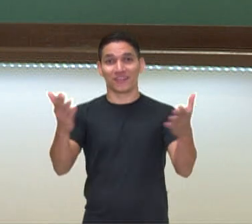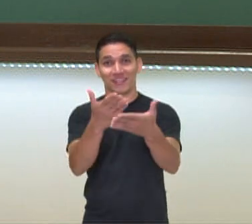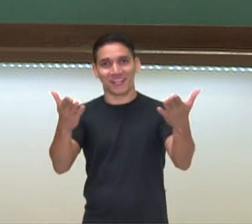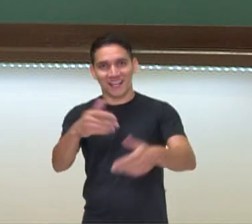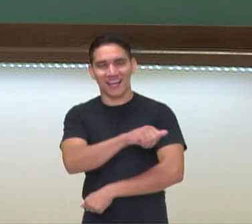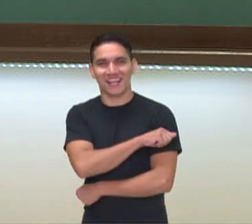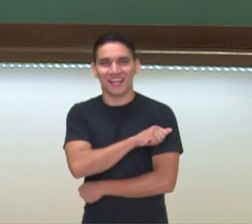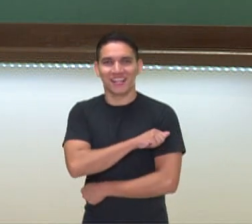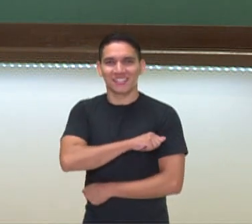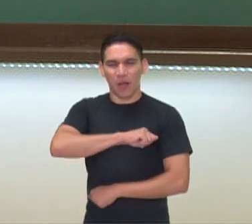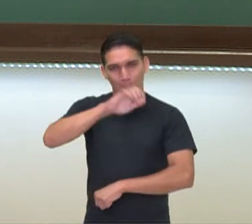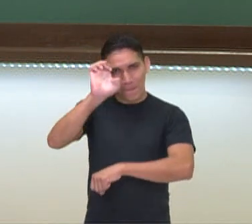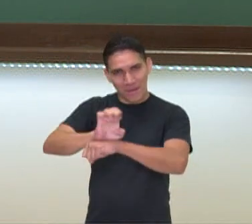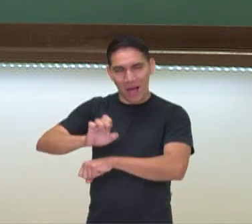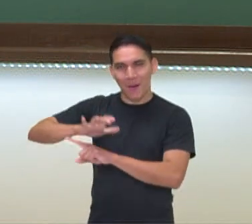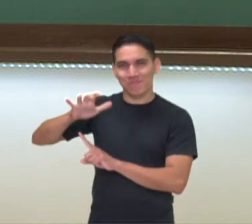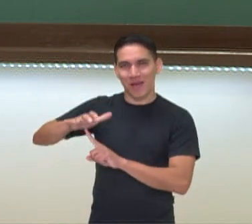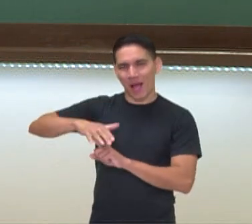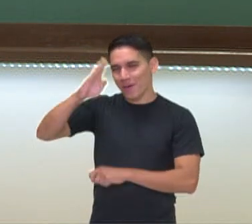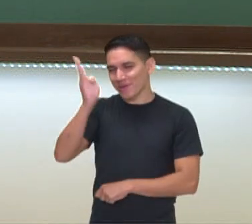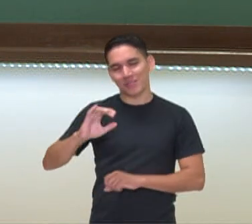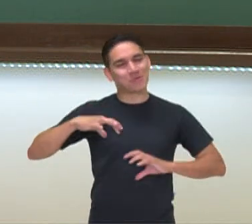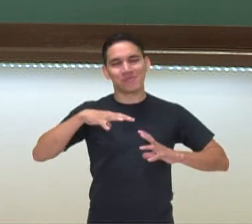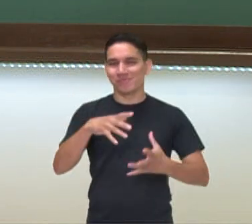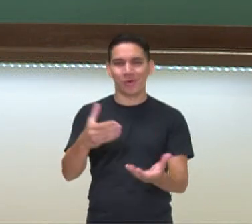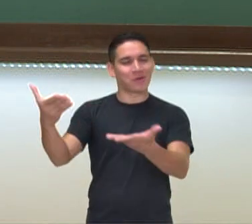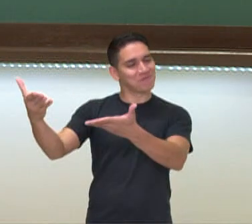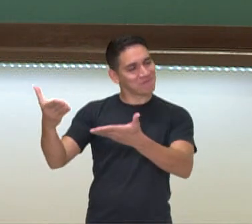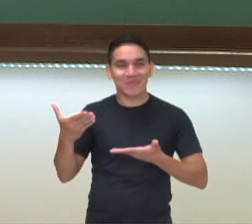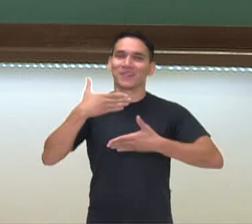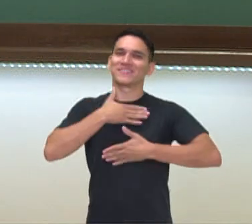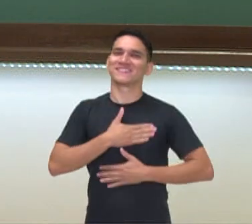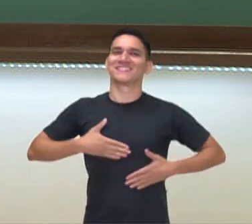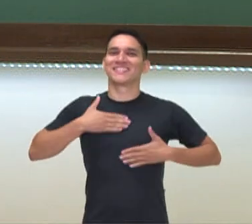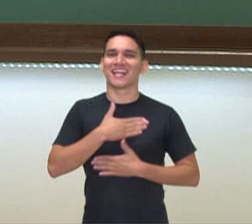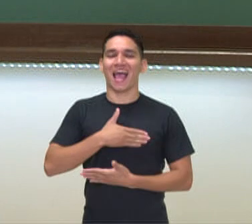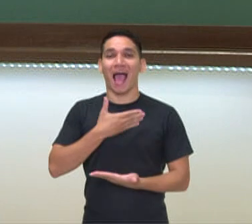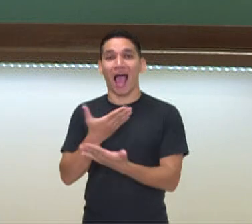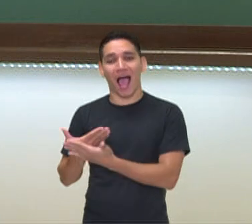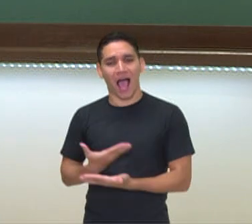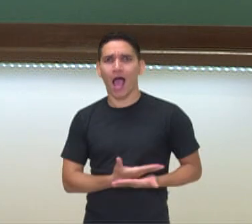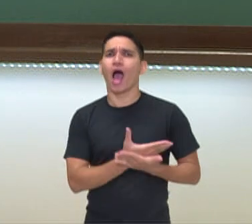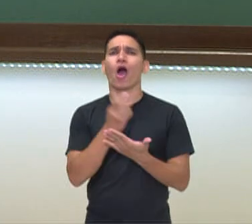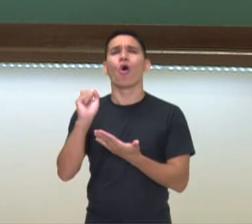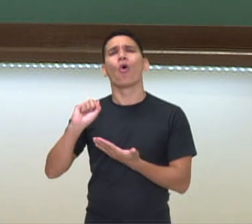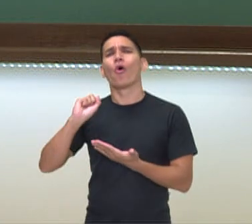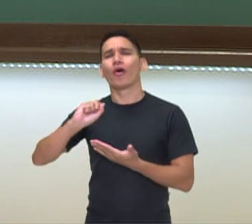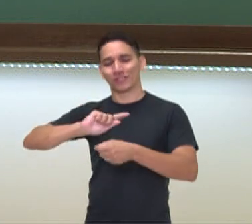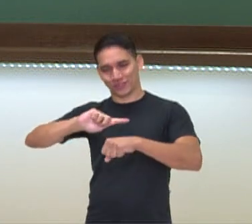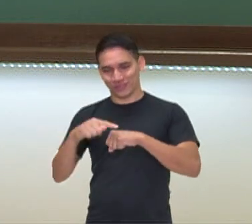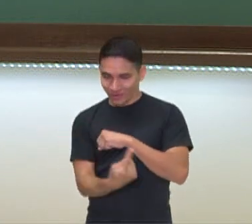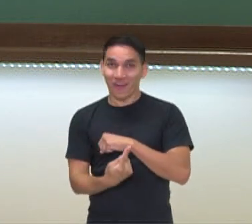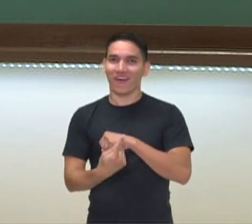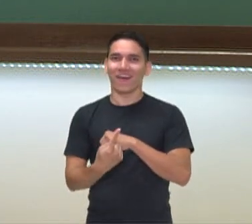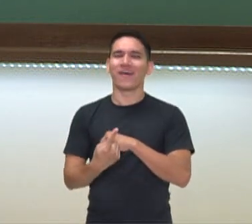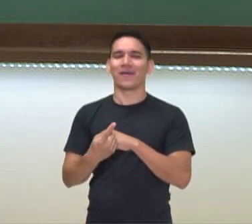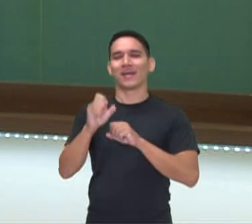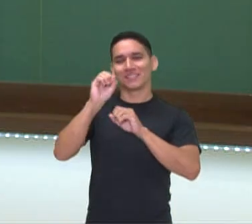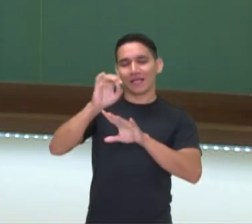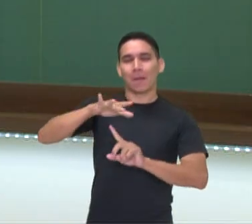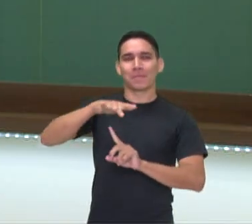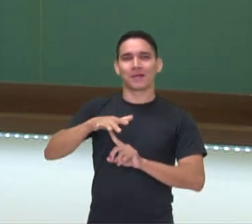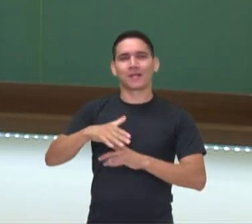Olá, estudante do estado do Paraná, do Brasil e do mundo. Seja muito bem-vindo à nossa aula de Geografia do programa Aula Paraná. Muito obrigado